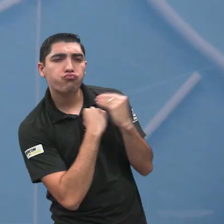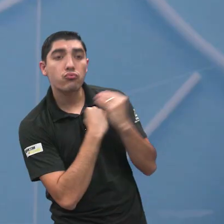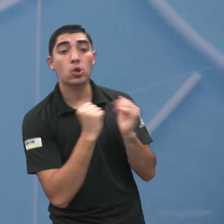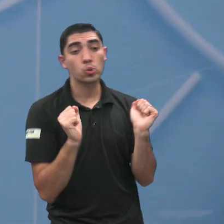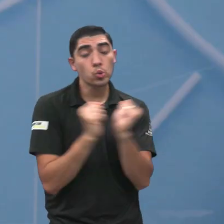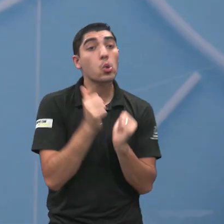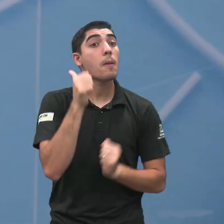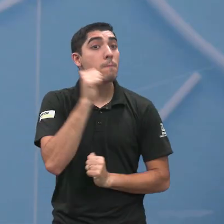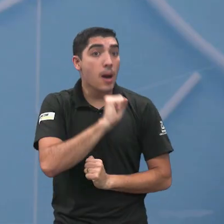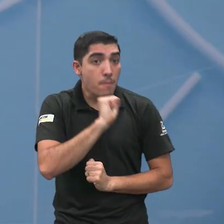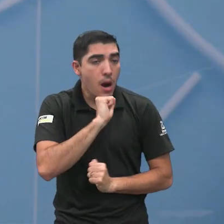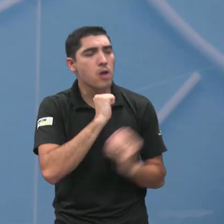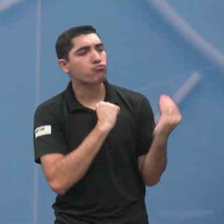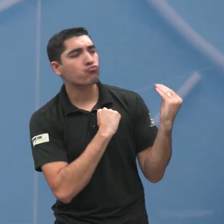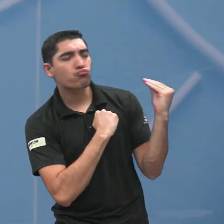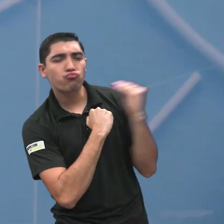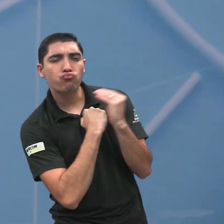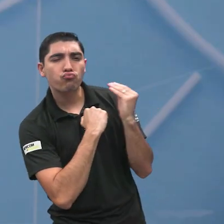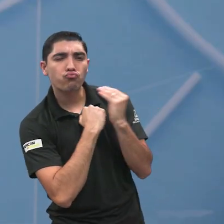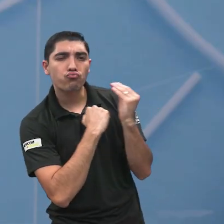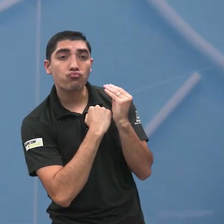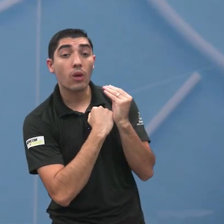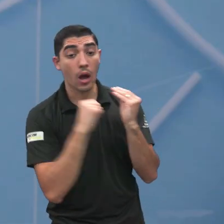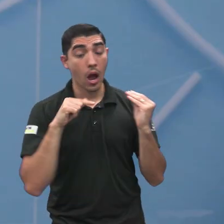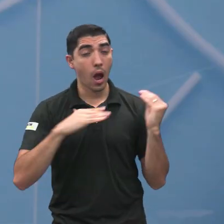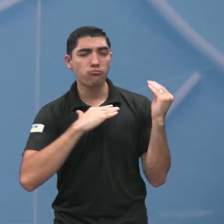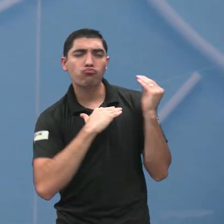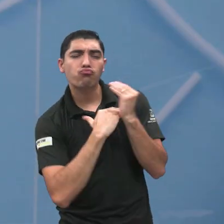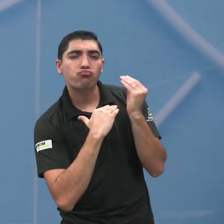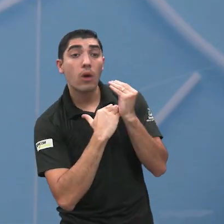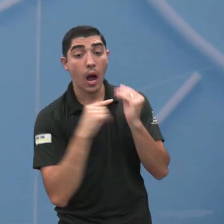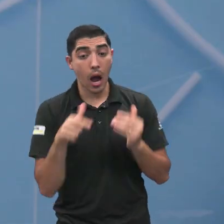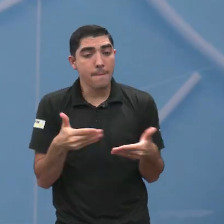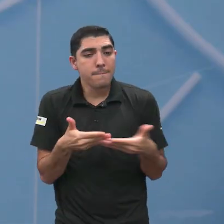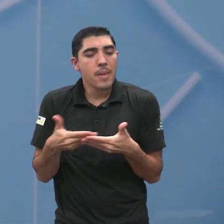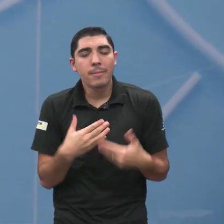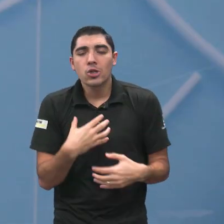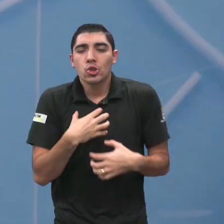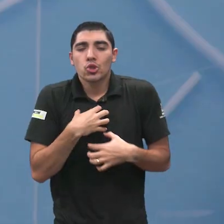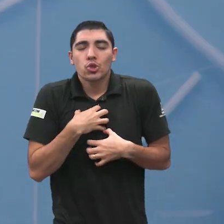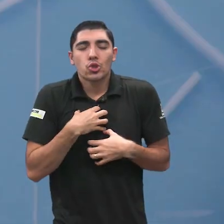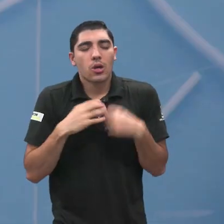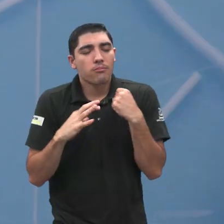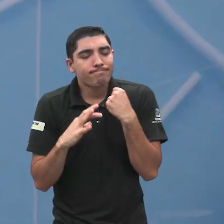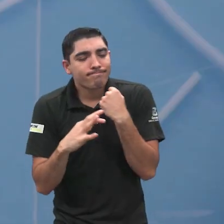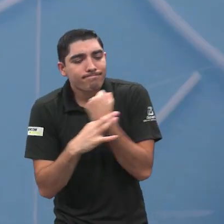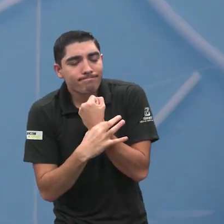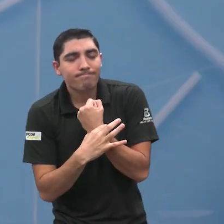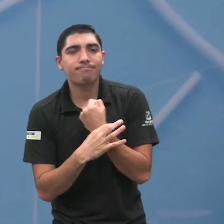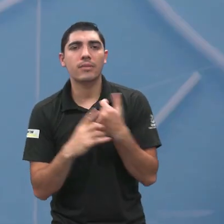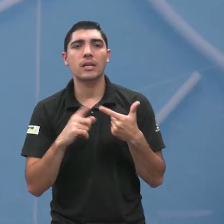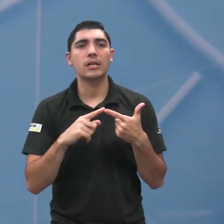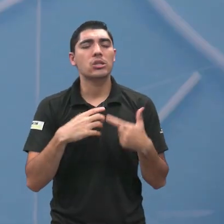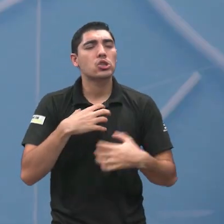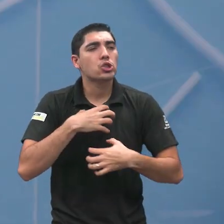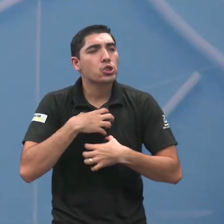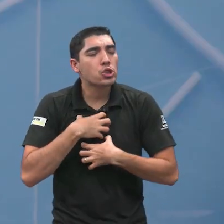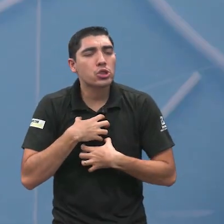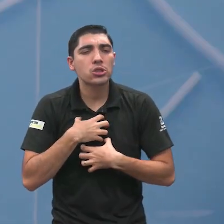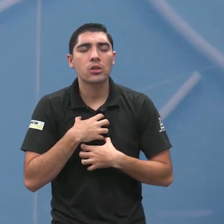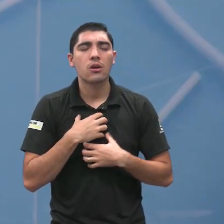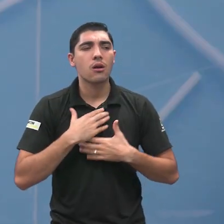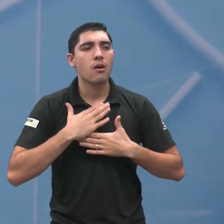e esse amparo vai tanto no aspecto físico, da criança se sentir amparada, né, se sentir